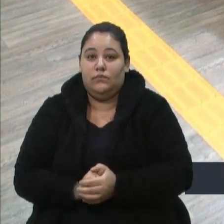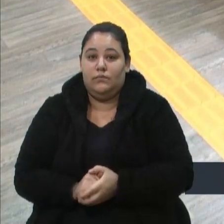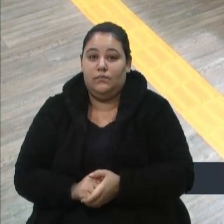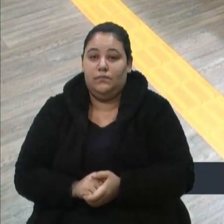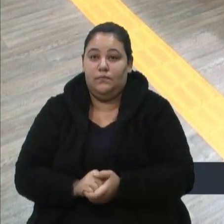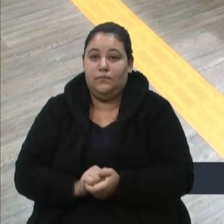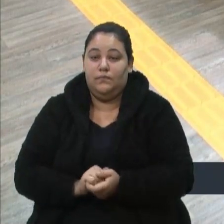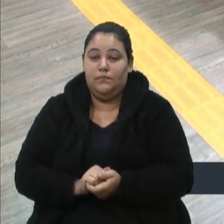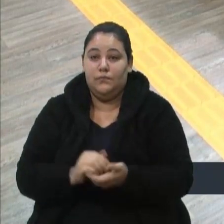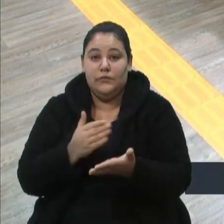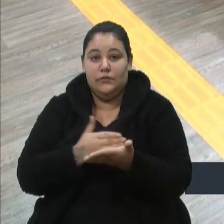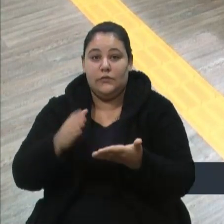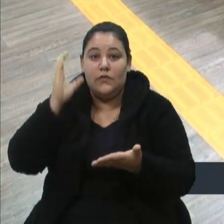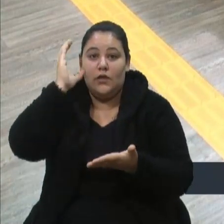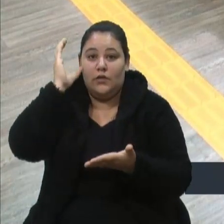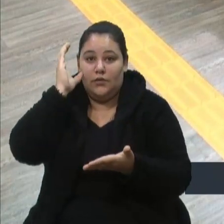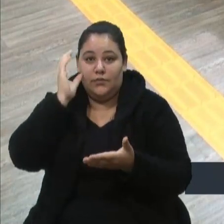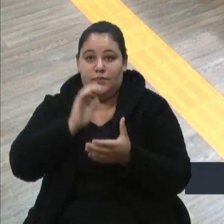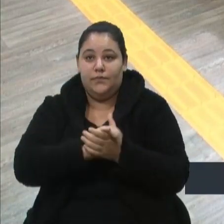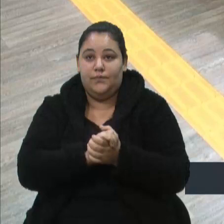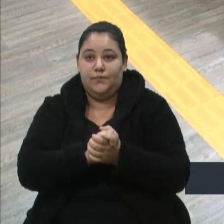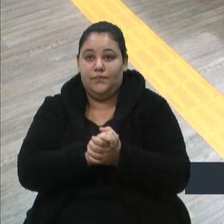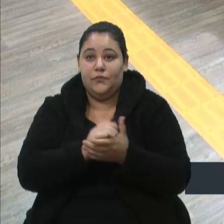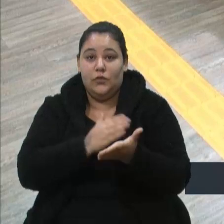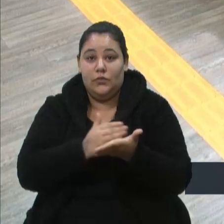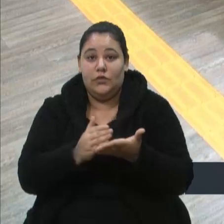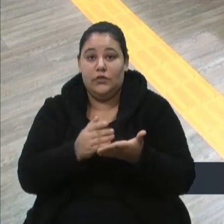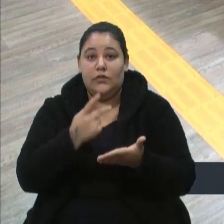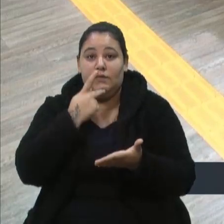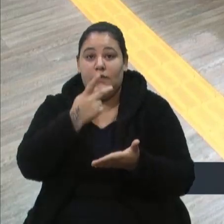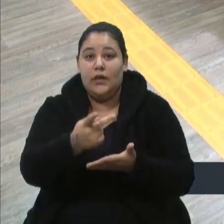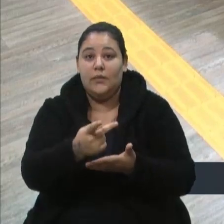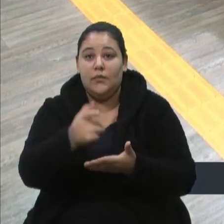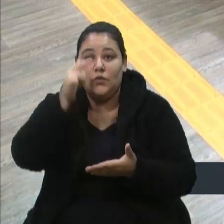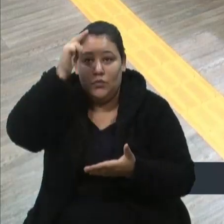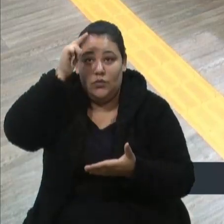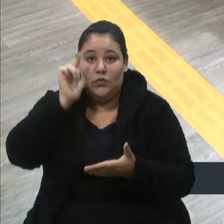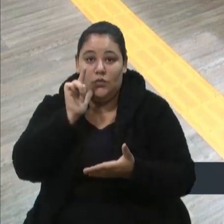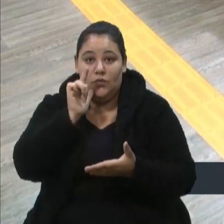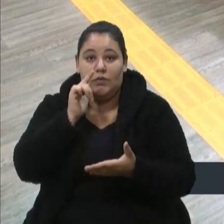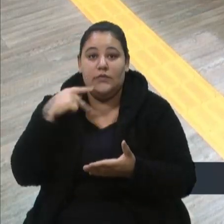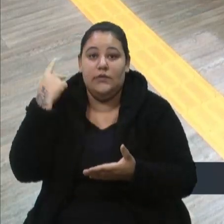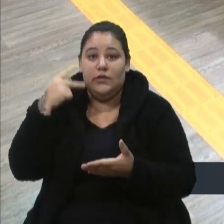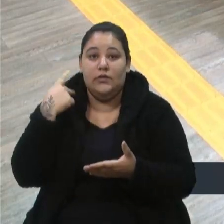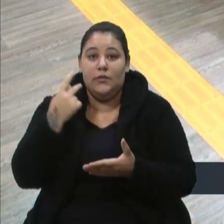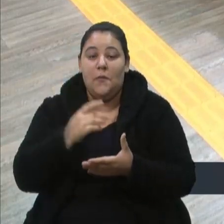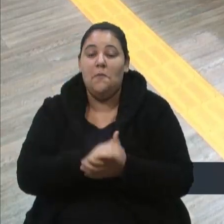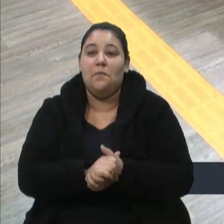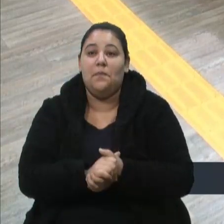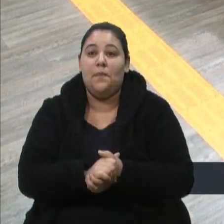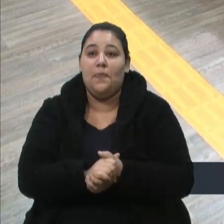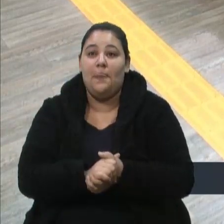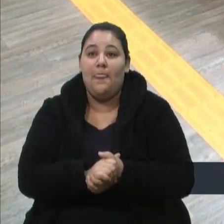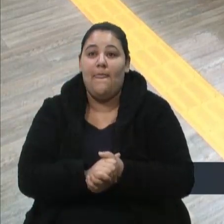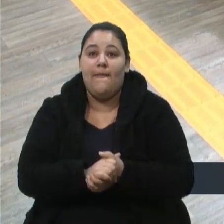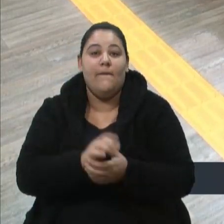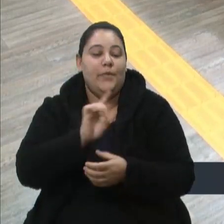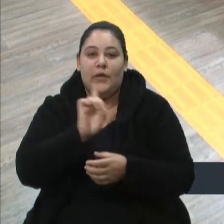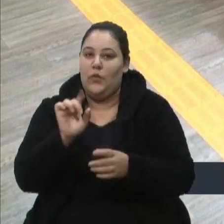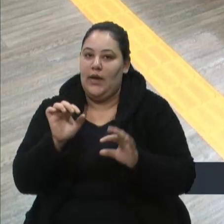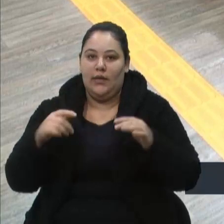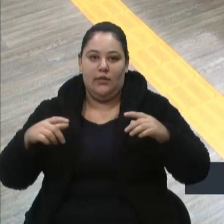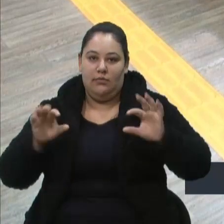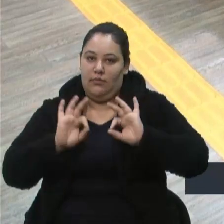Inicialmente, eu quero me dirigir ao vereador Lucas, dizendo que vereador Lucas Caranhato, não é nada